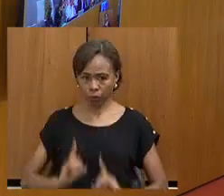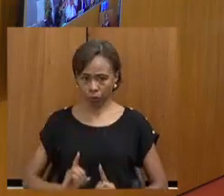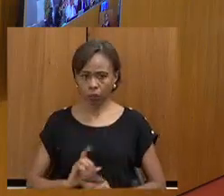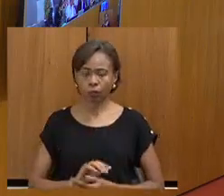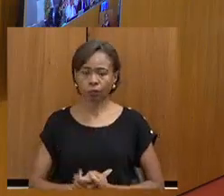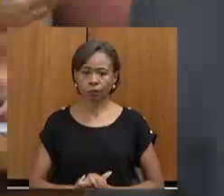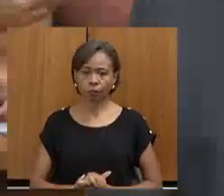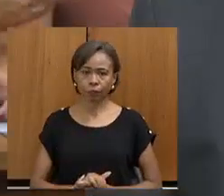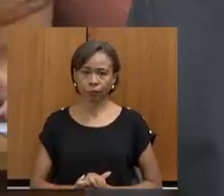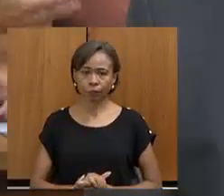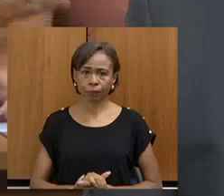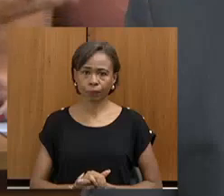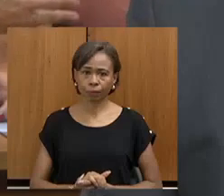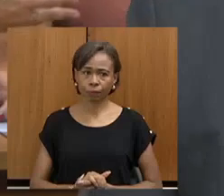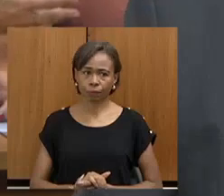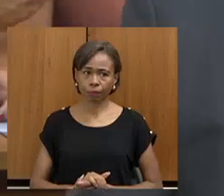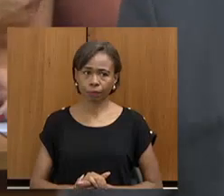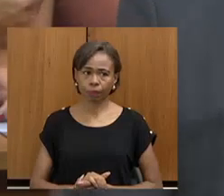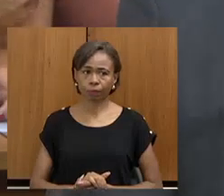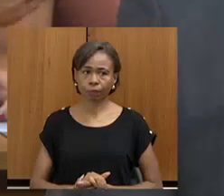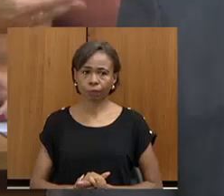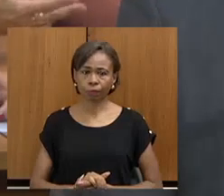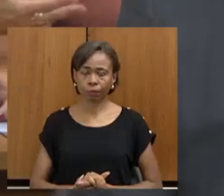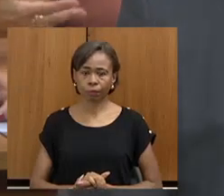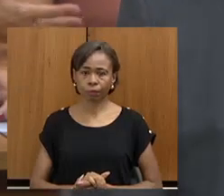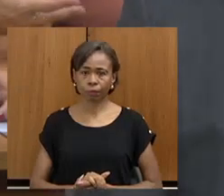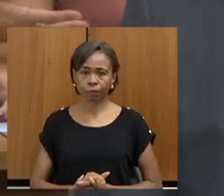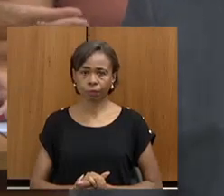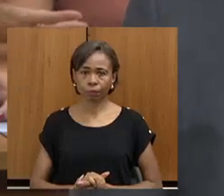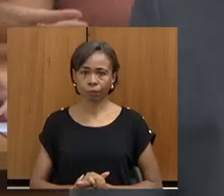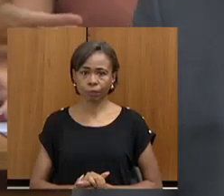Por favor, Michele, seja bem-vinda.